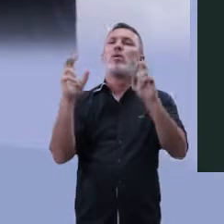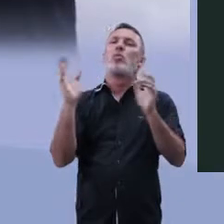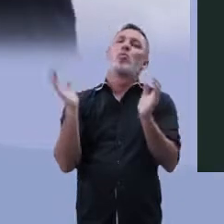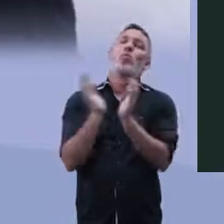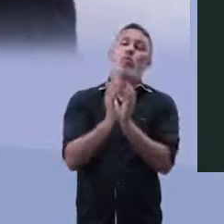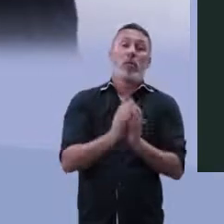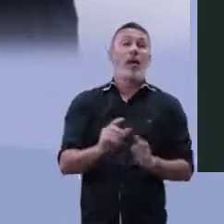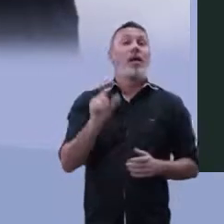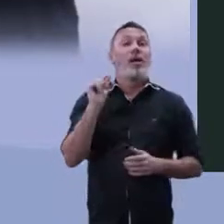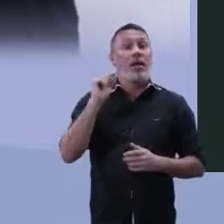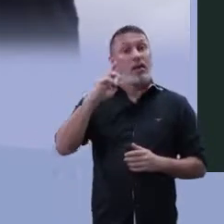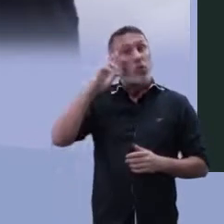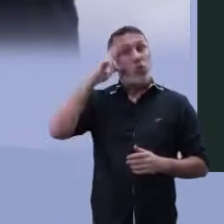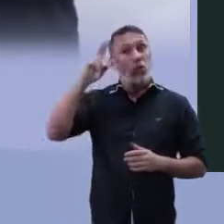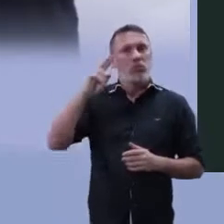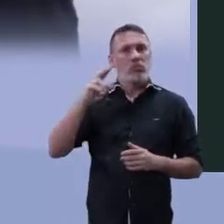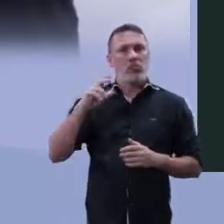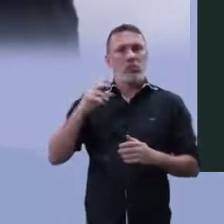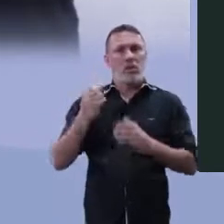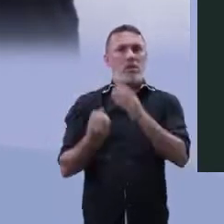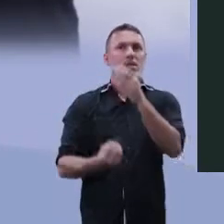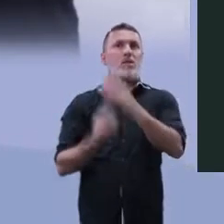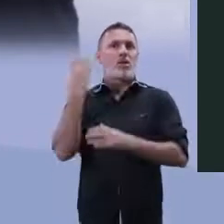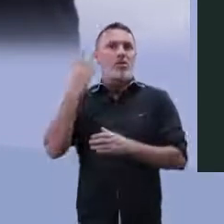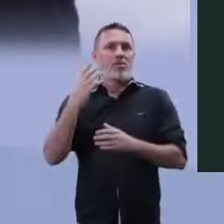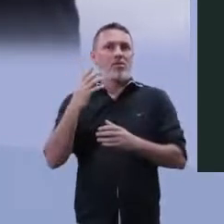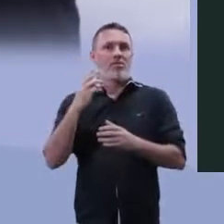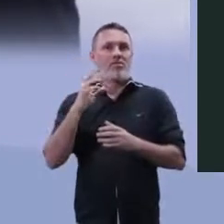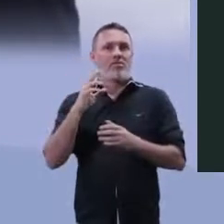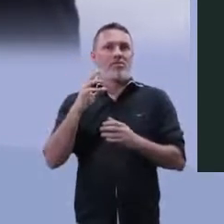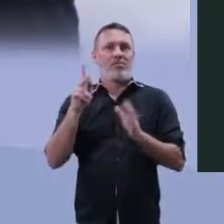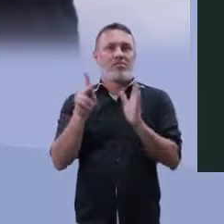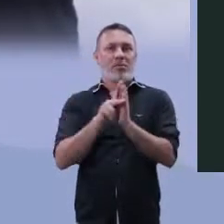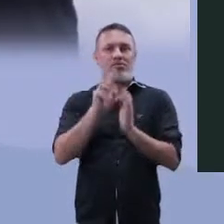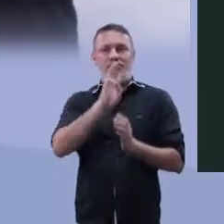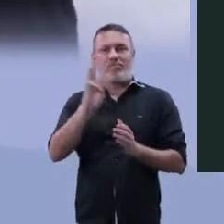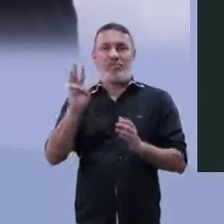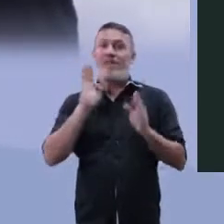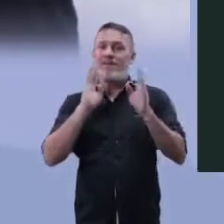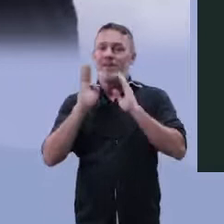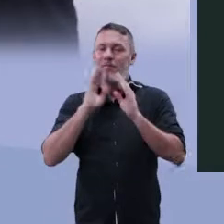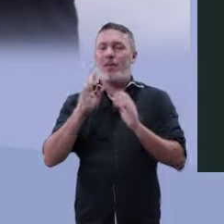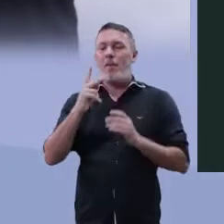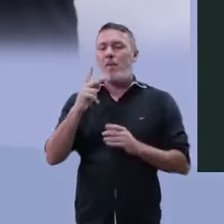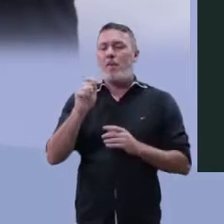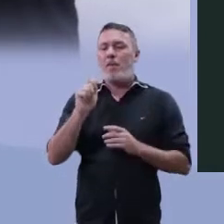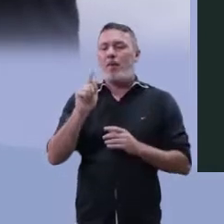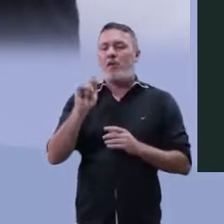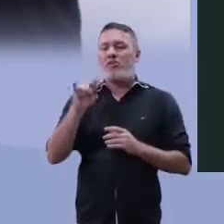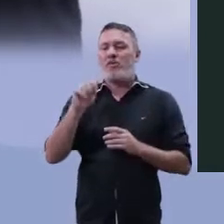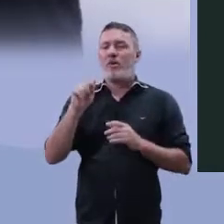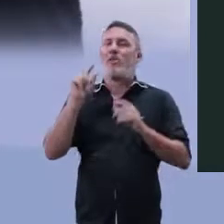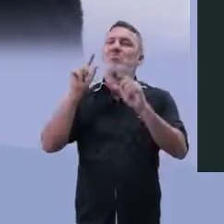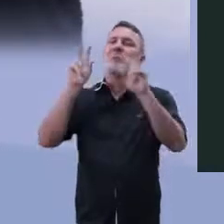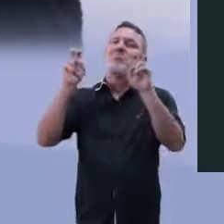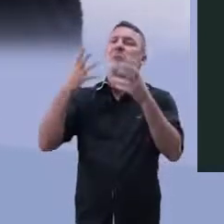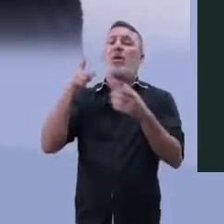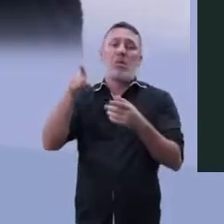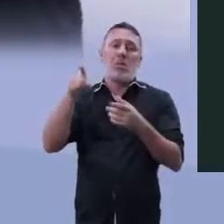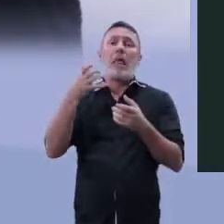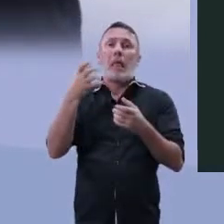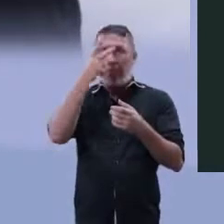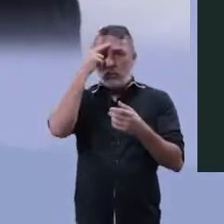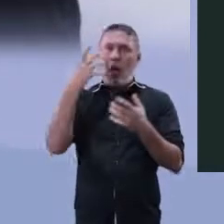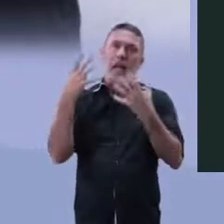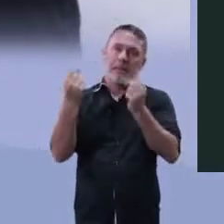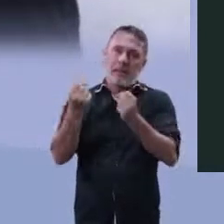no Facebook, né? E aí o moderador, ou seja, o proprietário daquela página, vamos assim chamar, né?